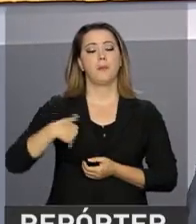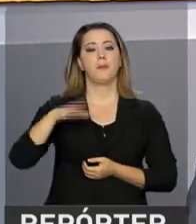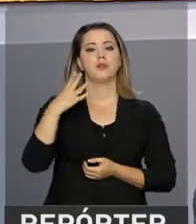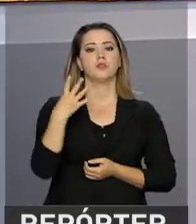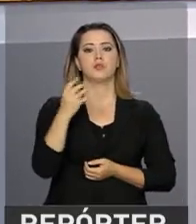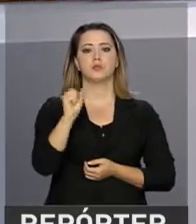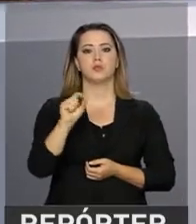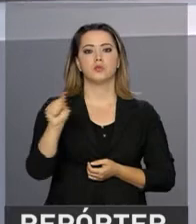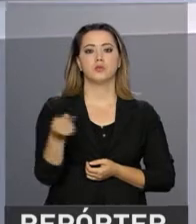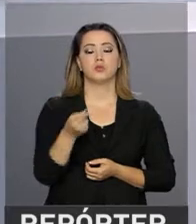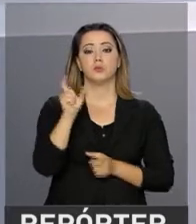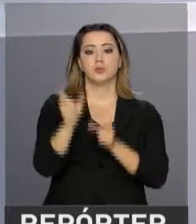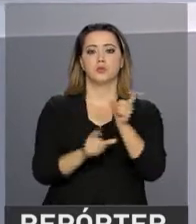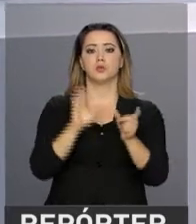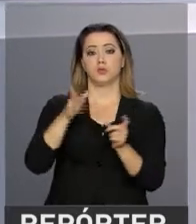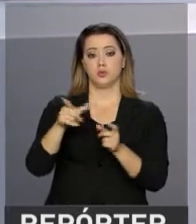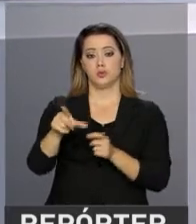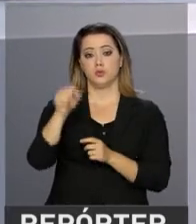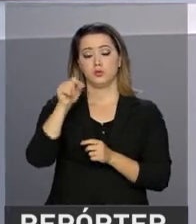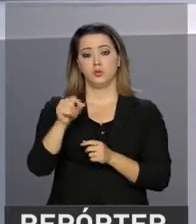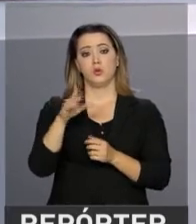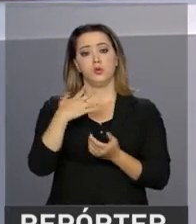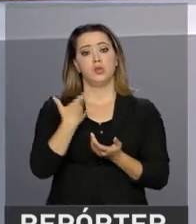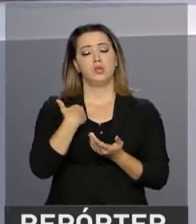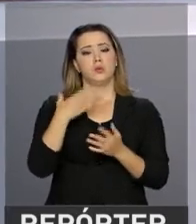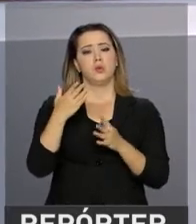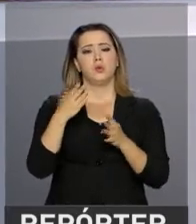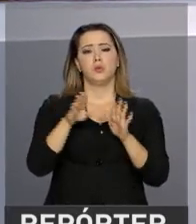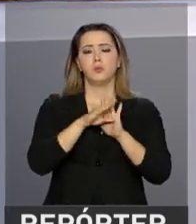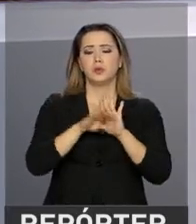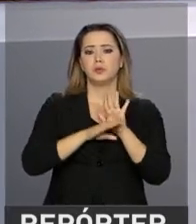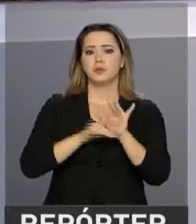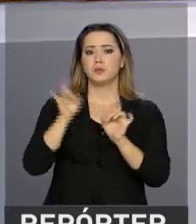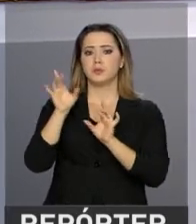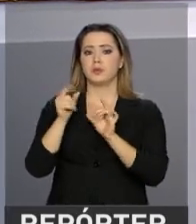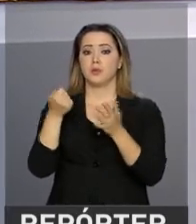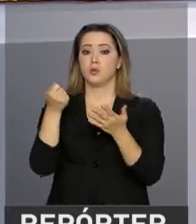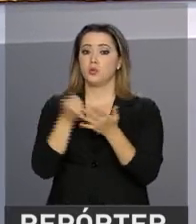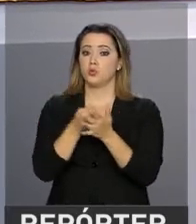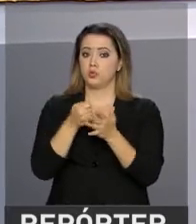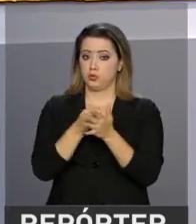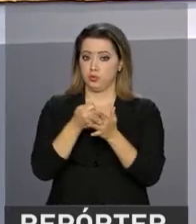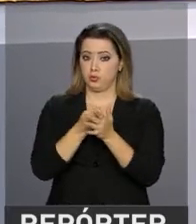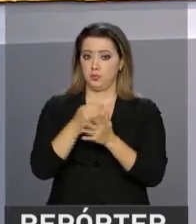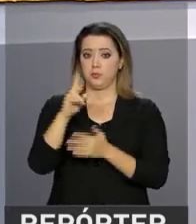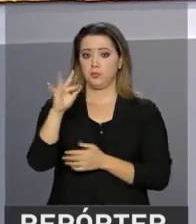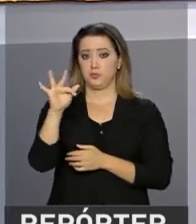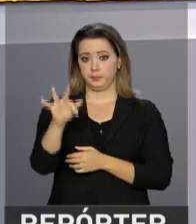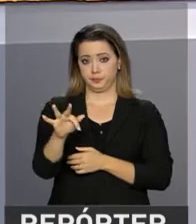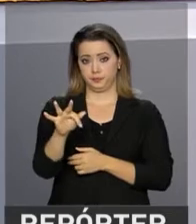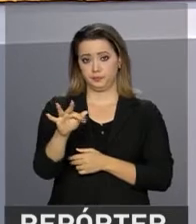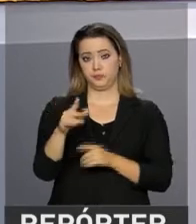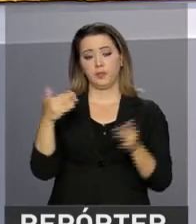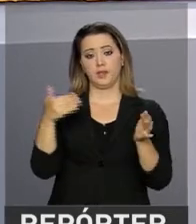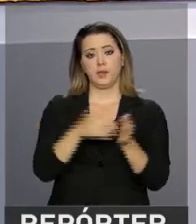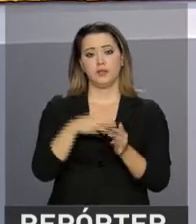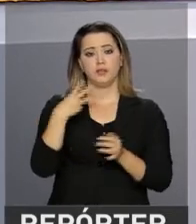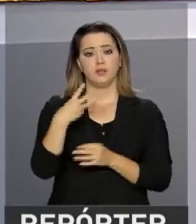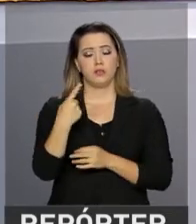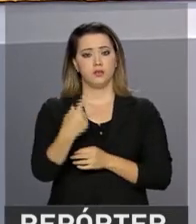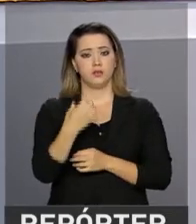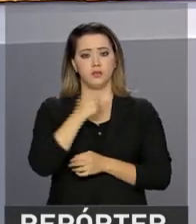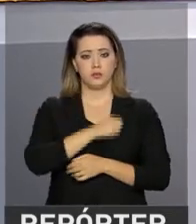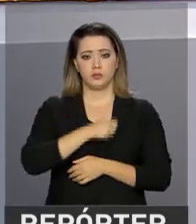48 mil contribuintes já optaram pelo programa especial de regularização tributária da receita federal até 31 de agosto